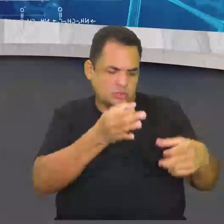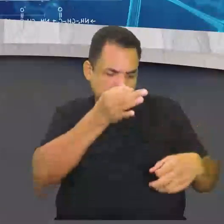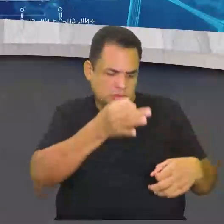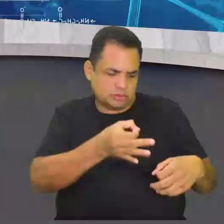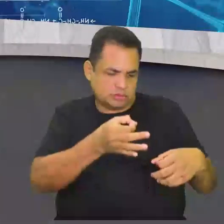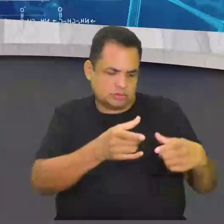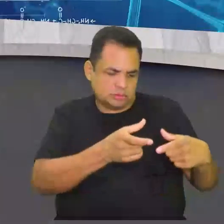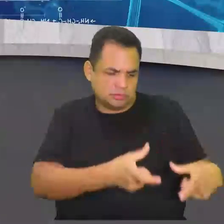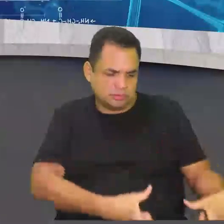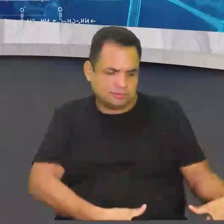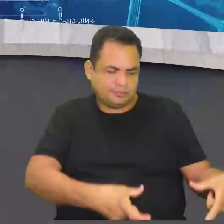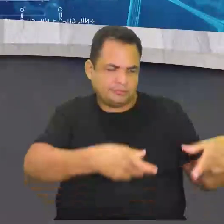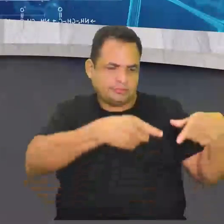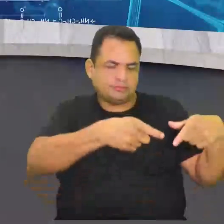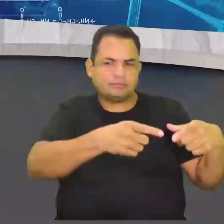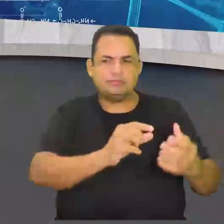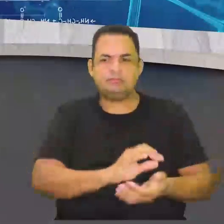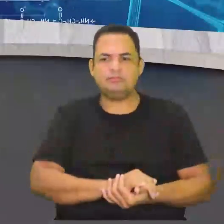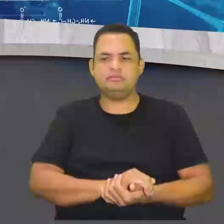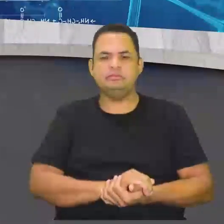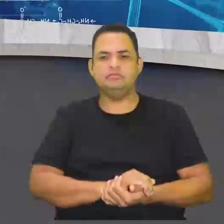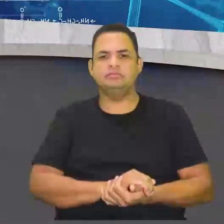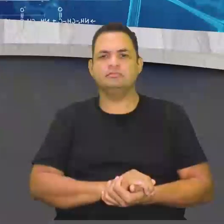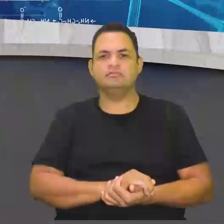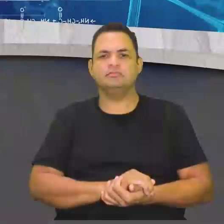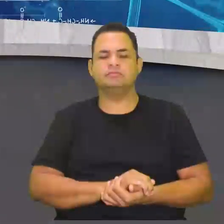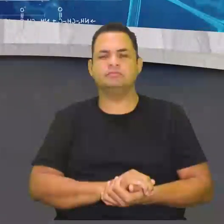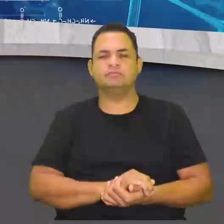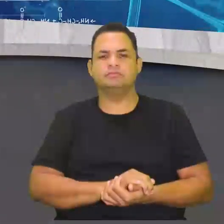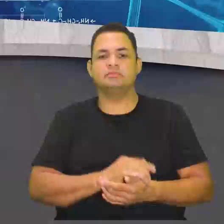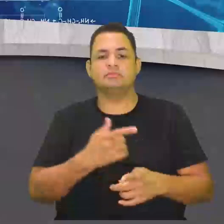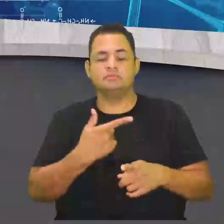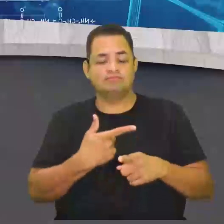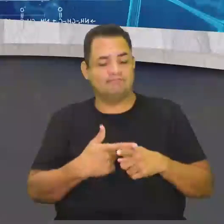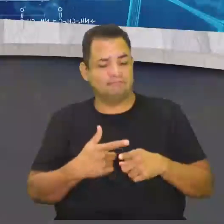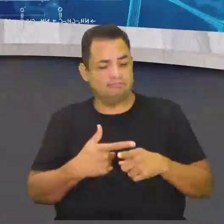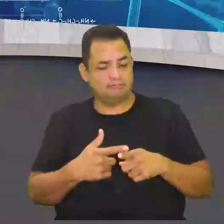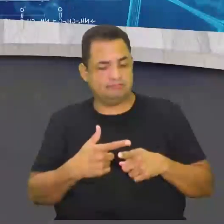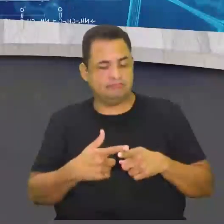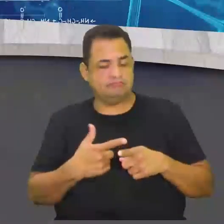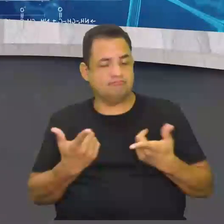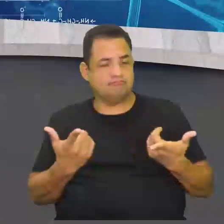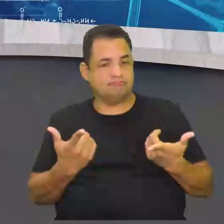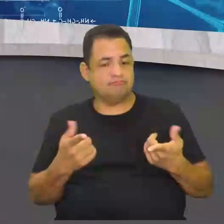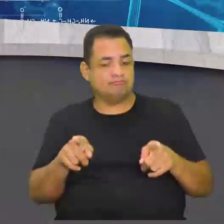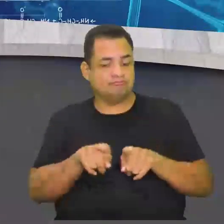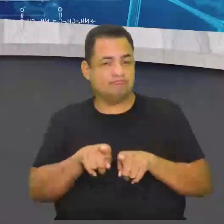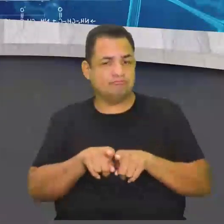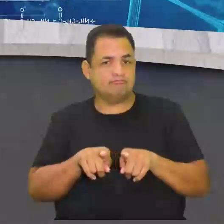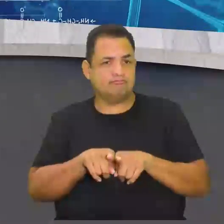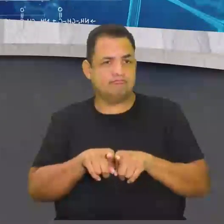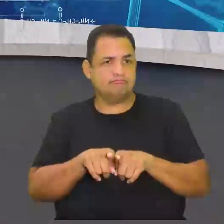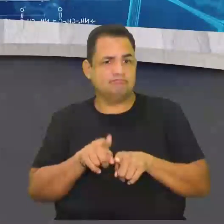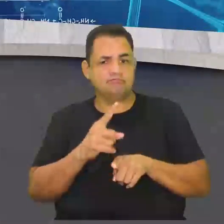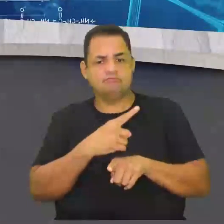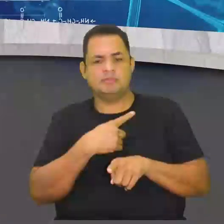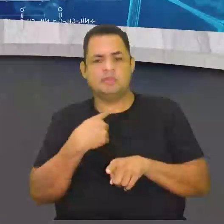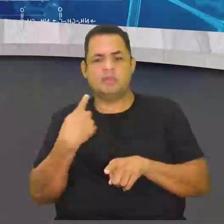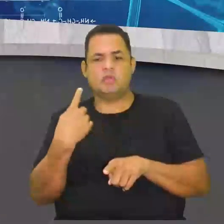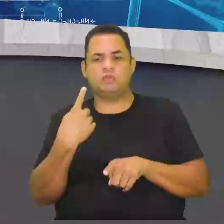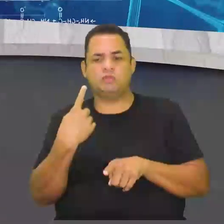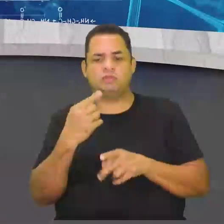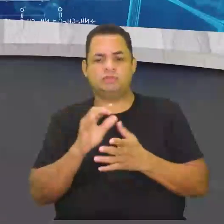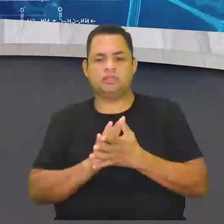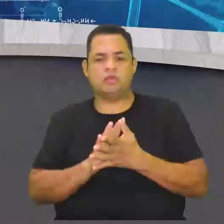lixeira propriamente dita, né? Não, joga no chão. Isso também é um problema muito grande. E é um problema não só ambiental,